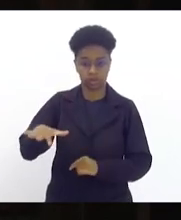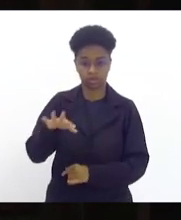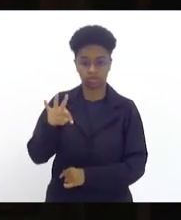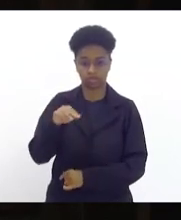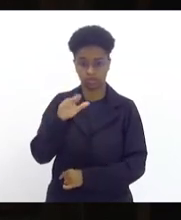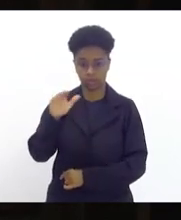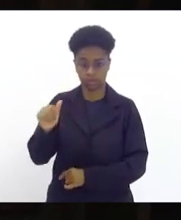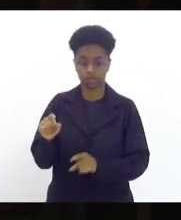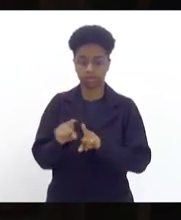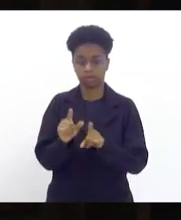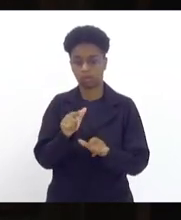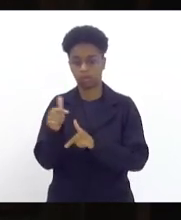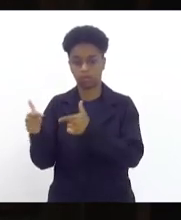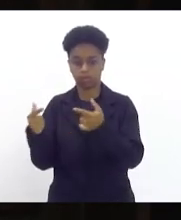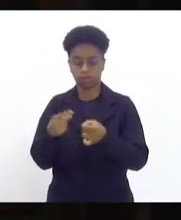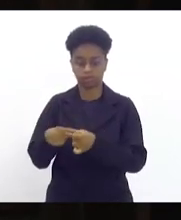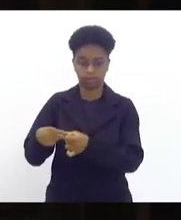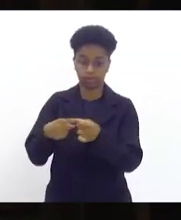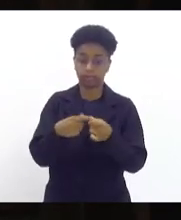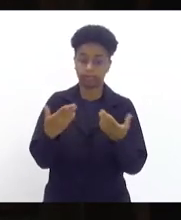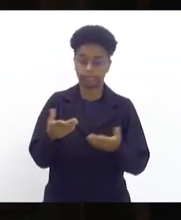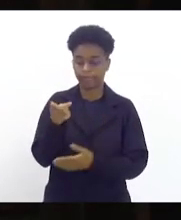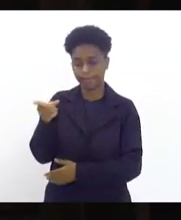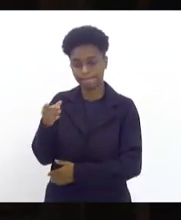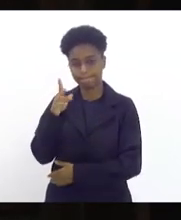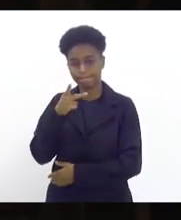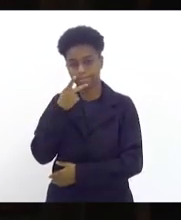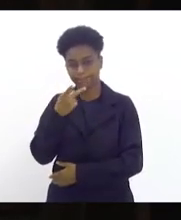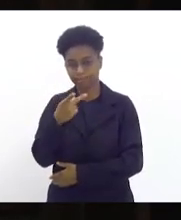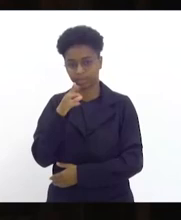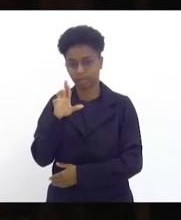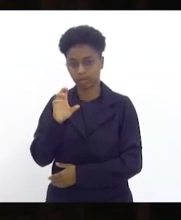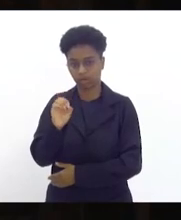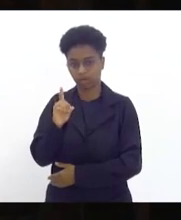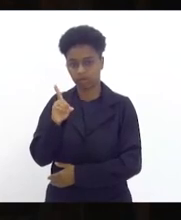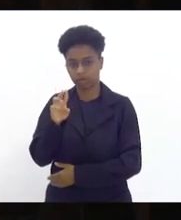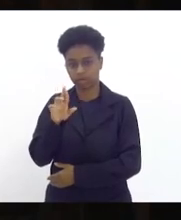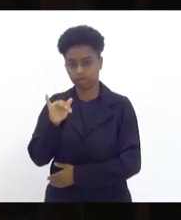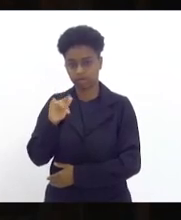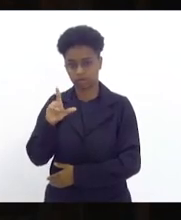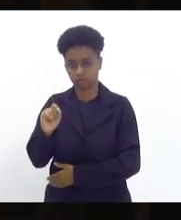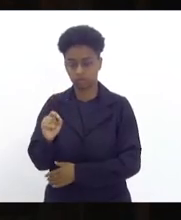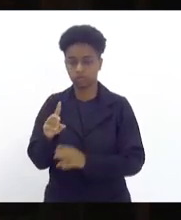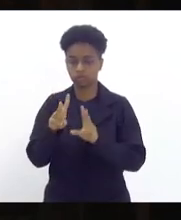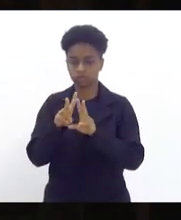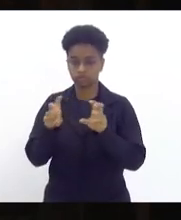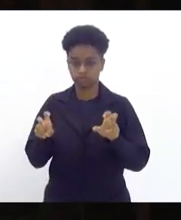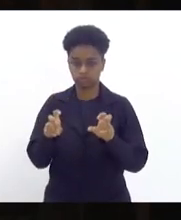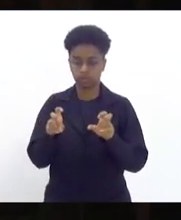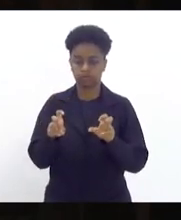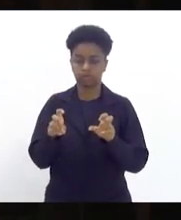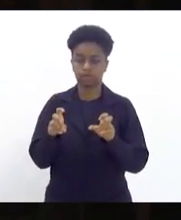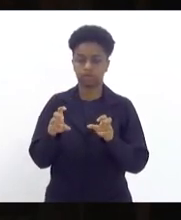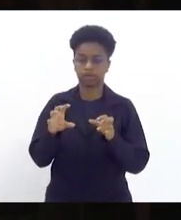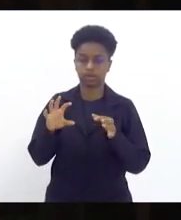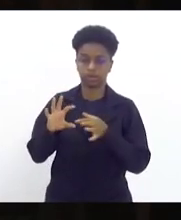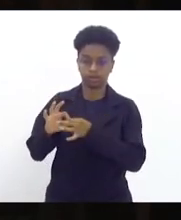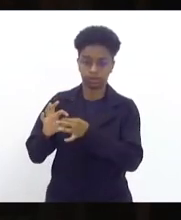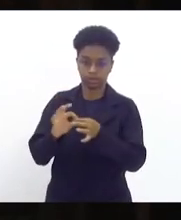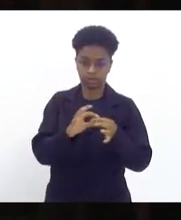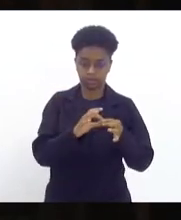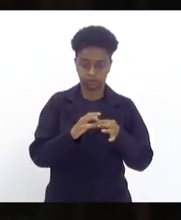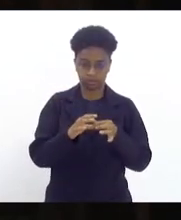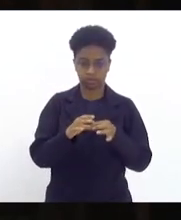outros bairros o que o senhor falou Deputado Rodrigo Amorim é relativo às ondas Integradas ideia própria